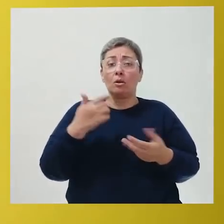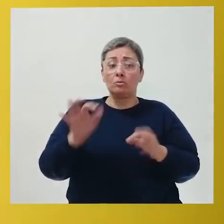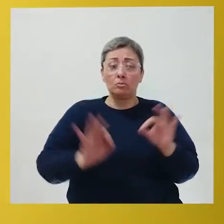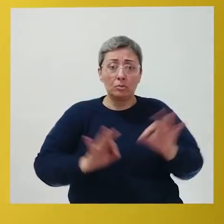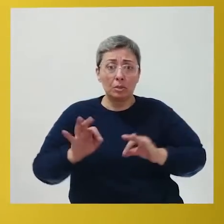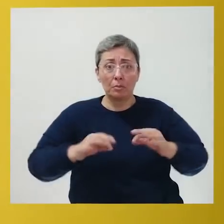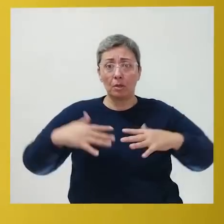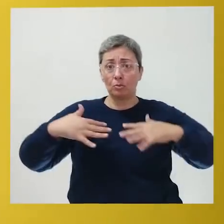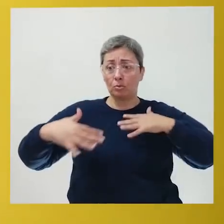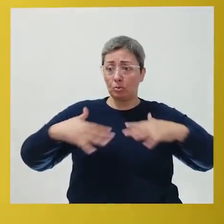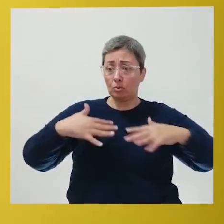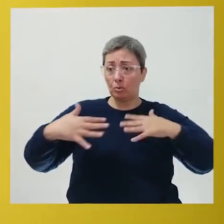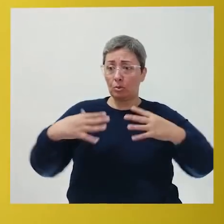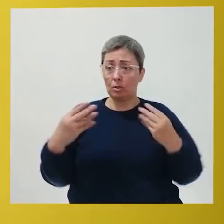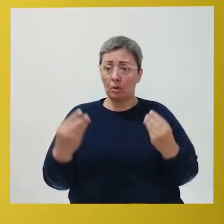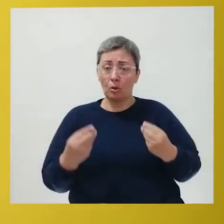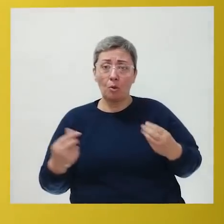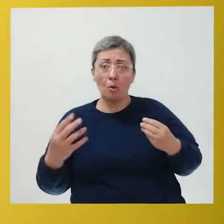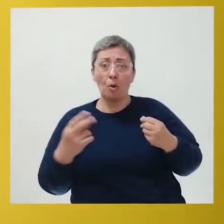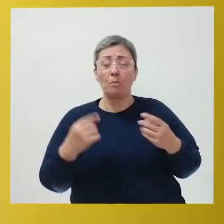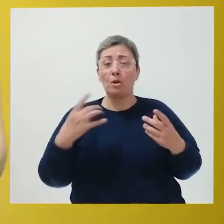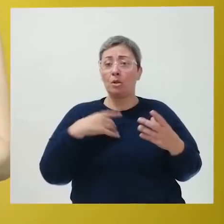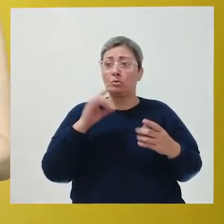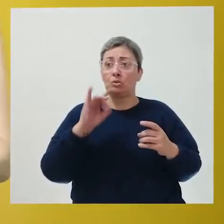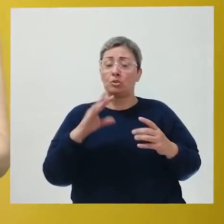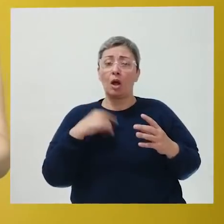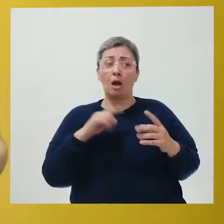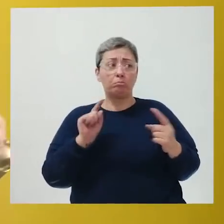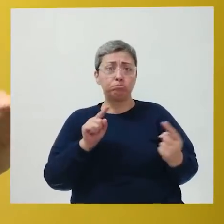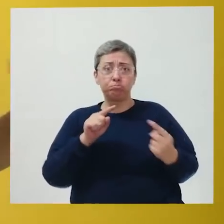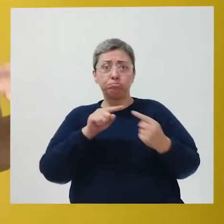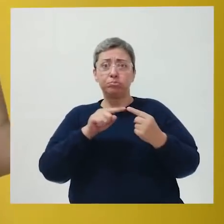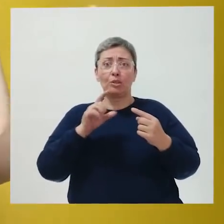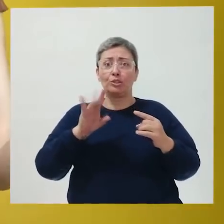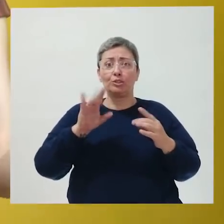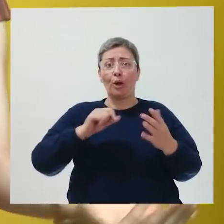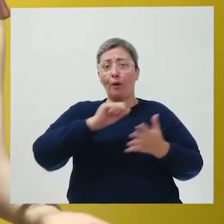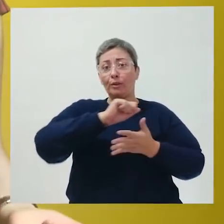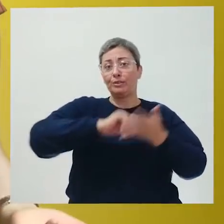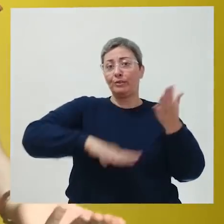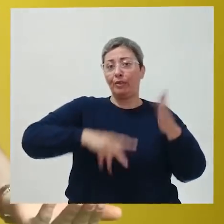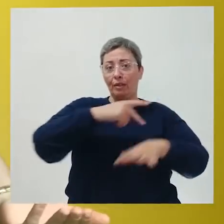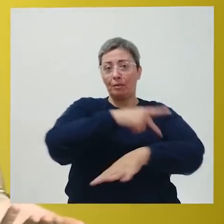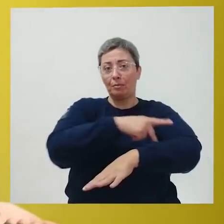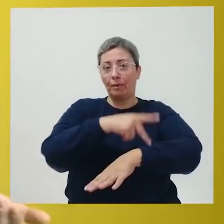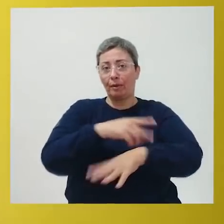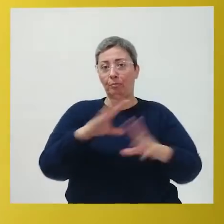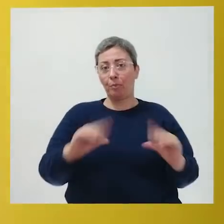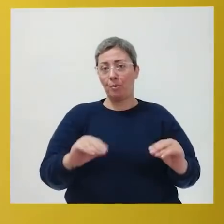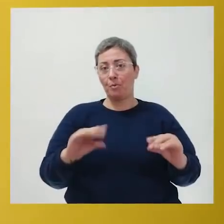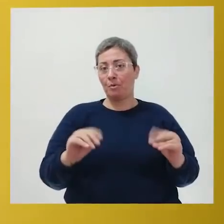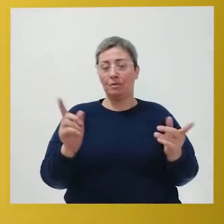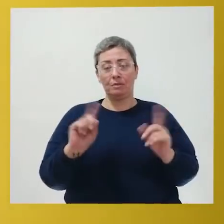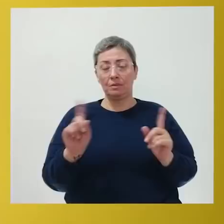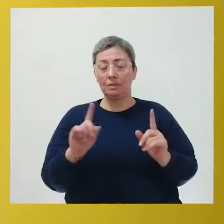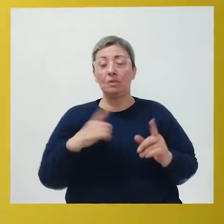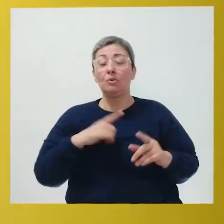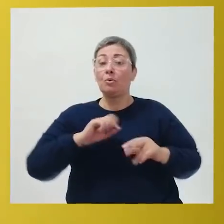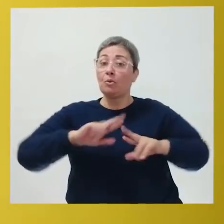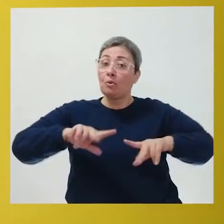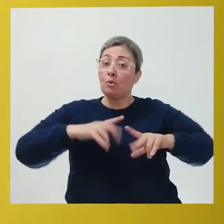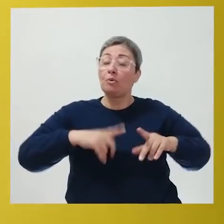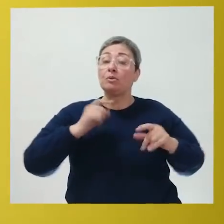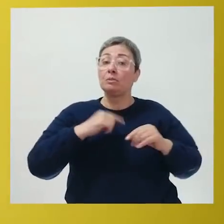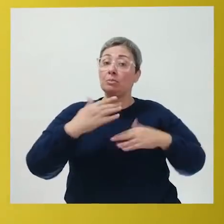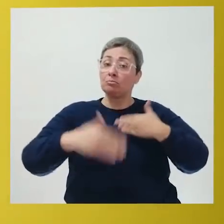da coordenação motora. A coordenação motora, ela não tem a ver somente com aquelas atividades pedagógicas concretas, Nós